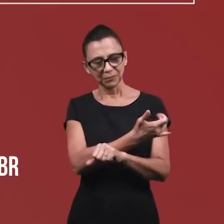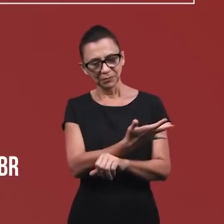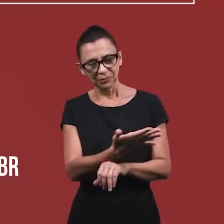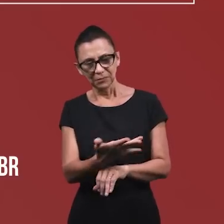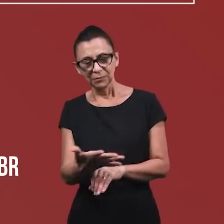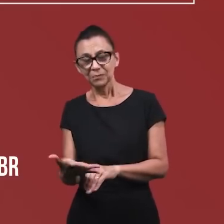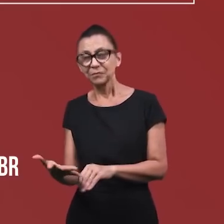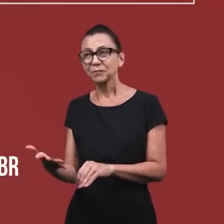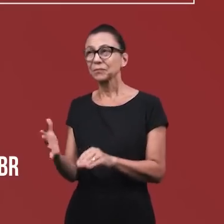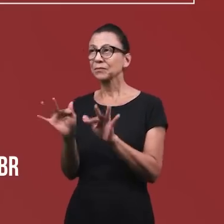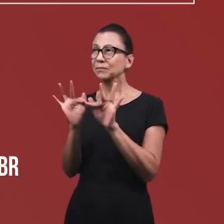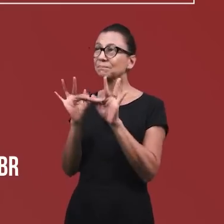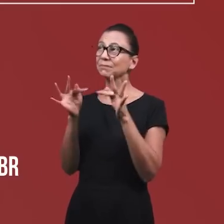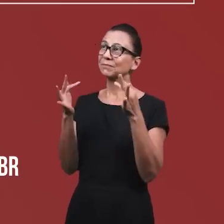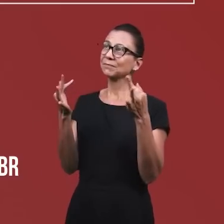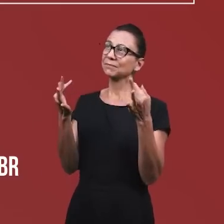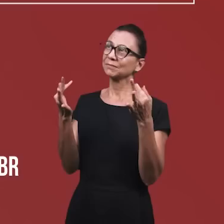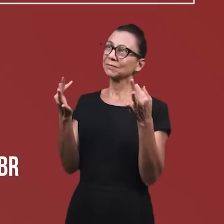jardim.